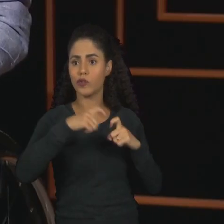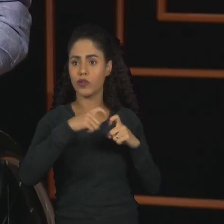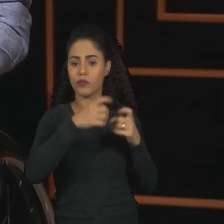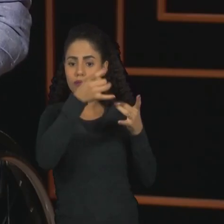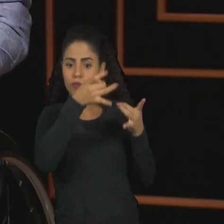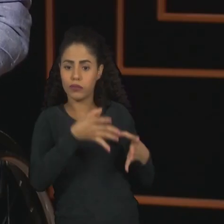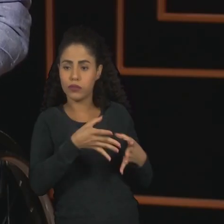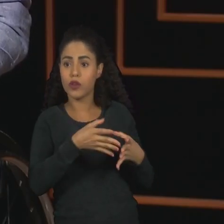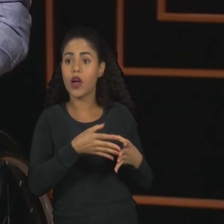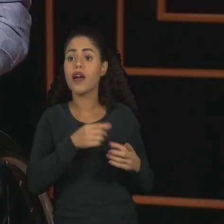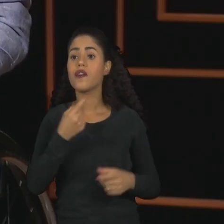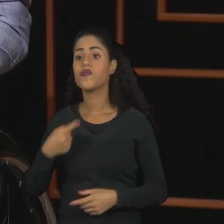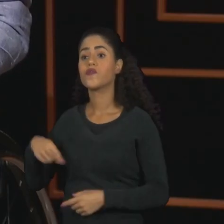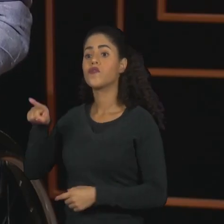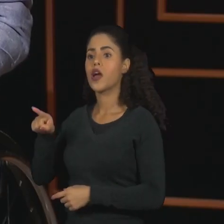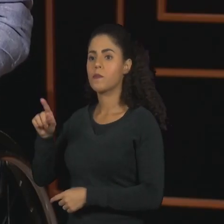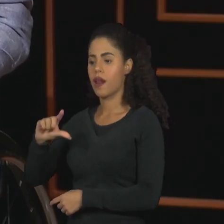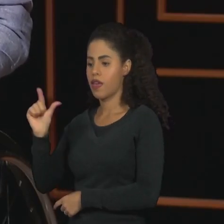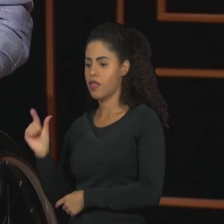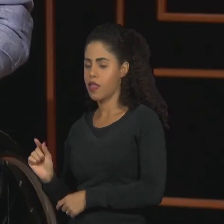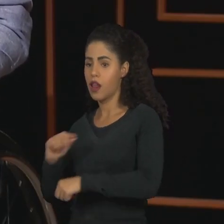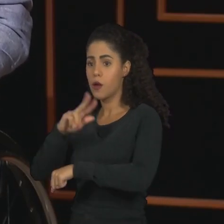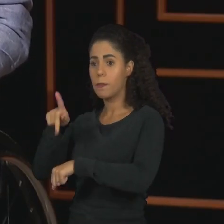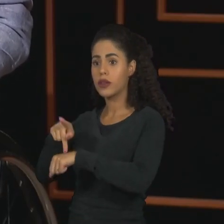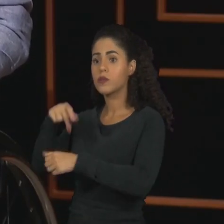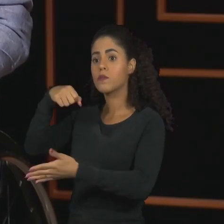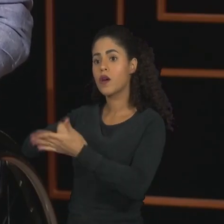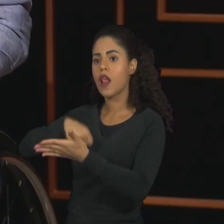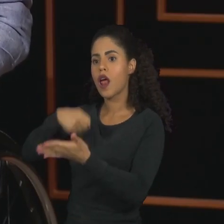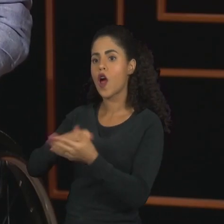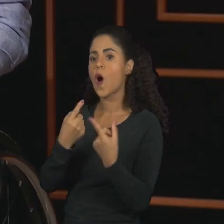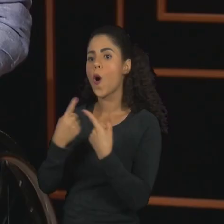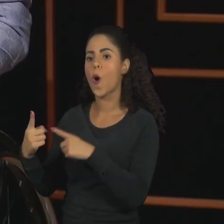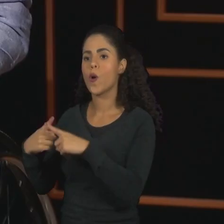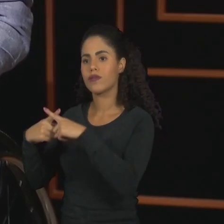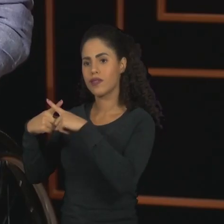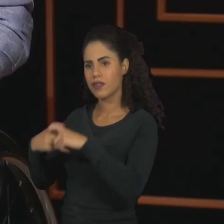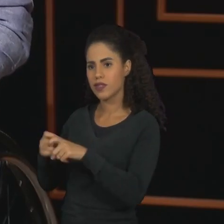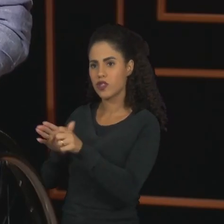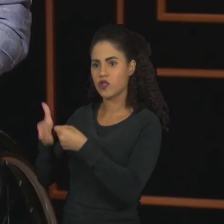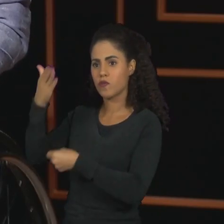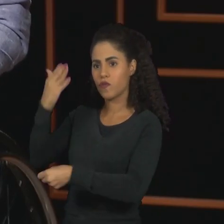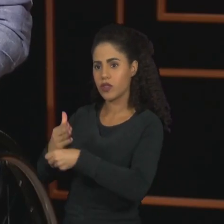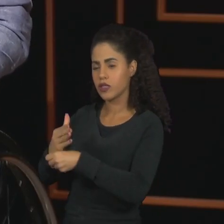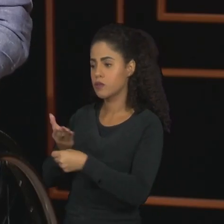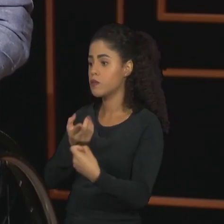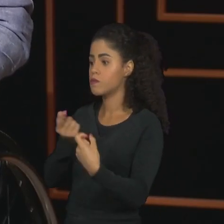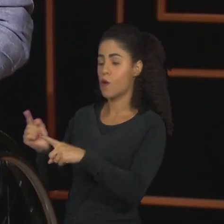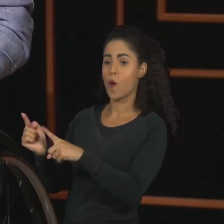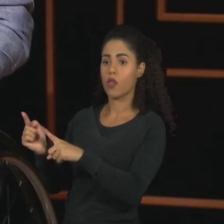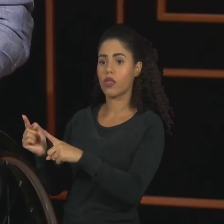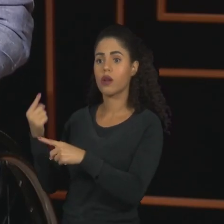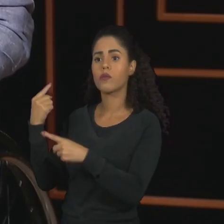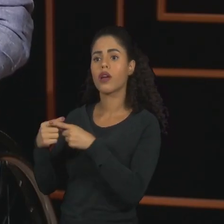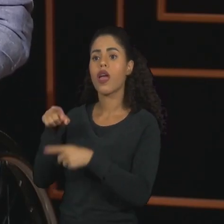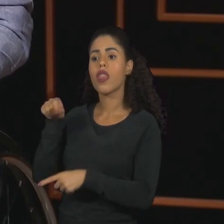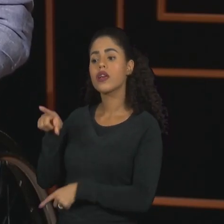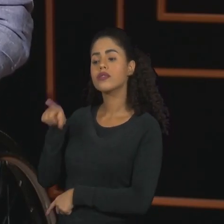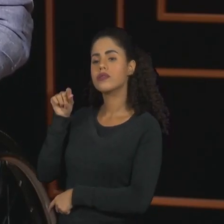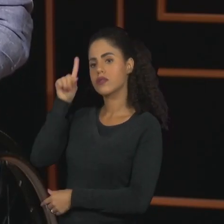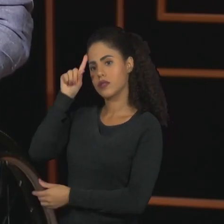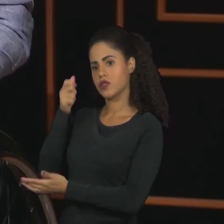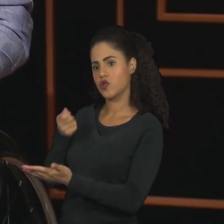vai para a Itália para lutar contra o nazifascismo, por opção.